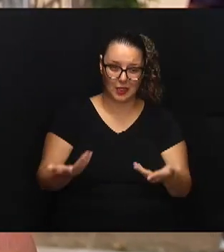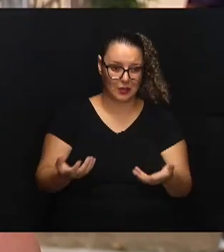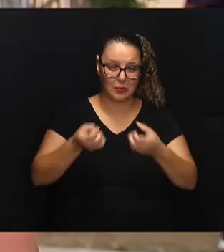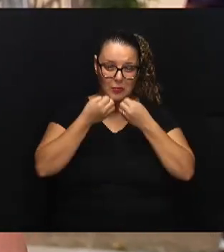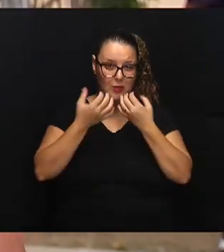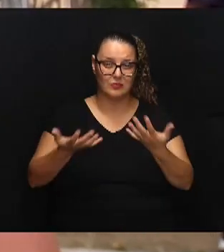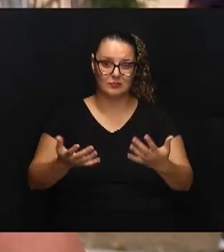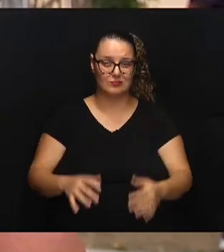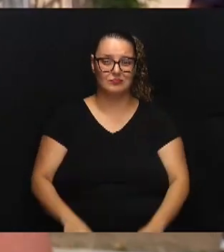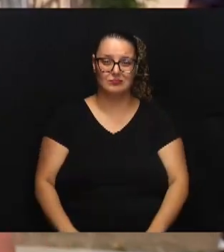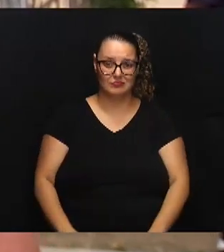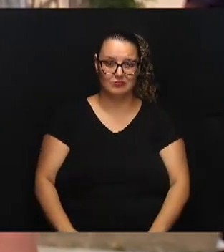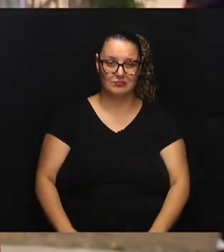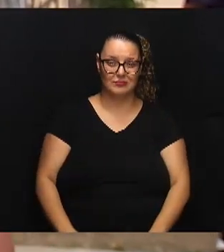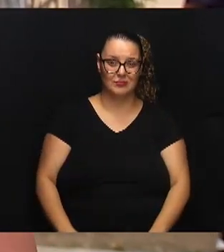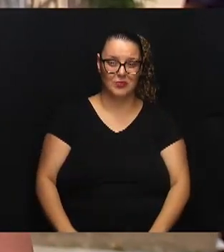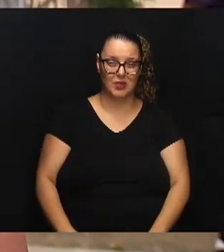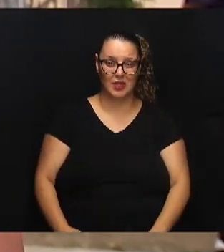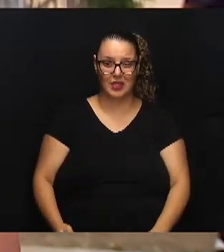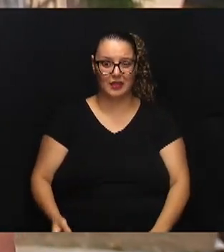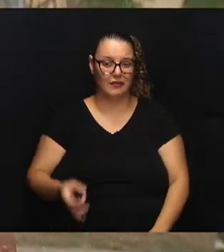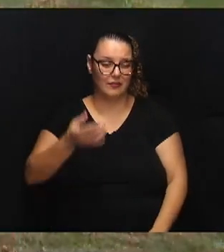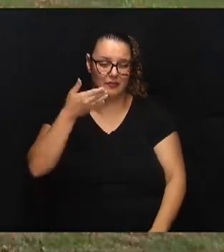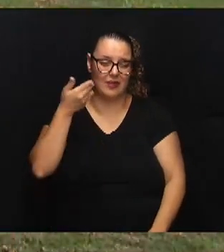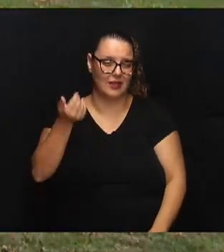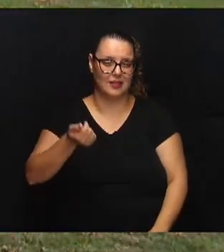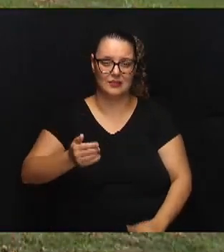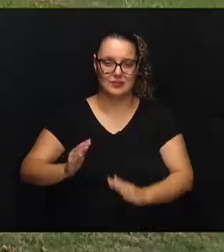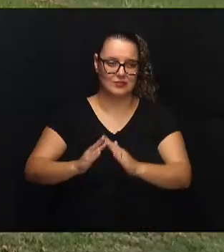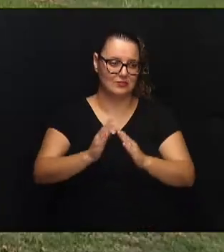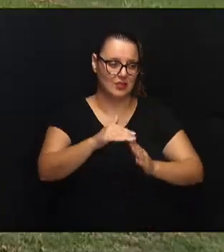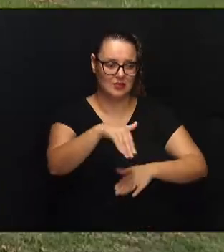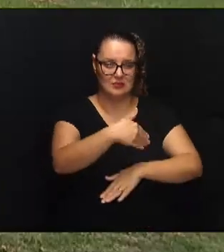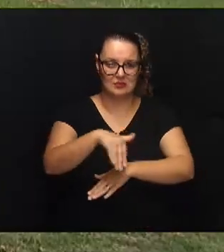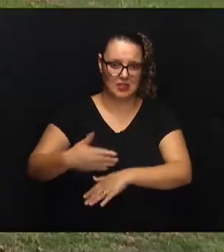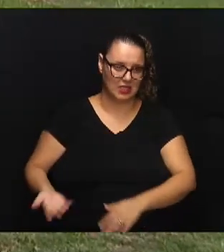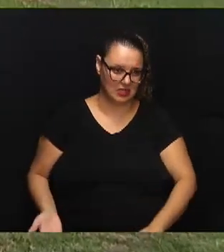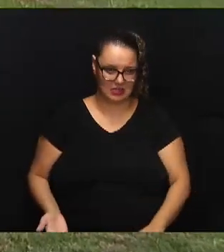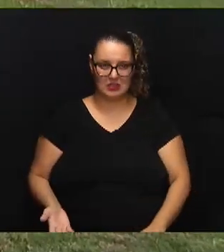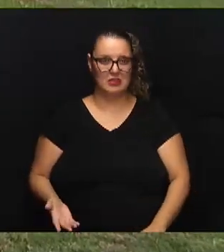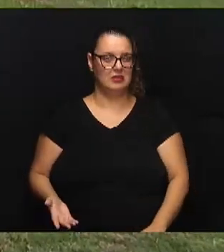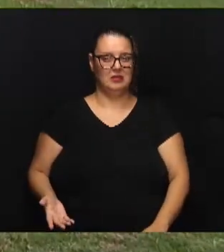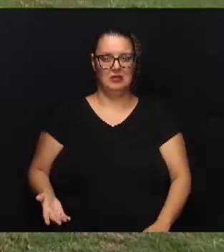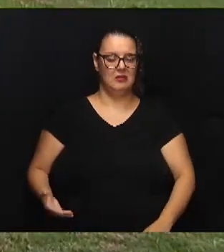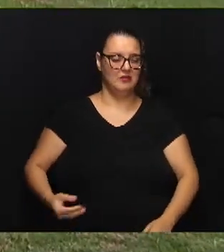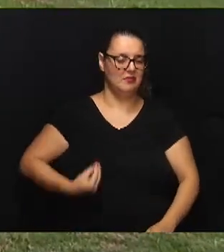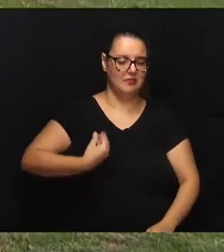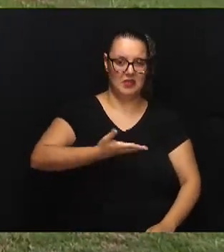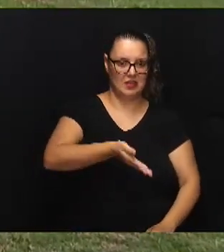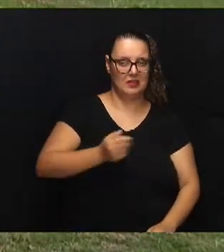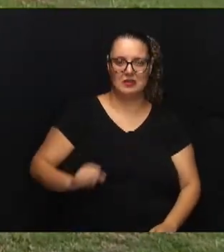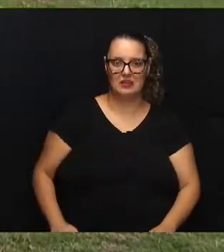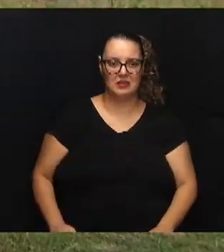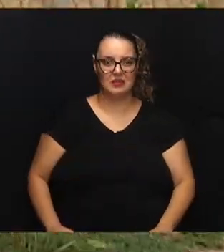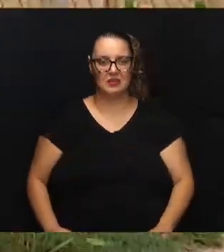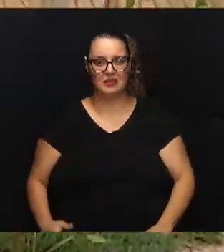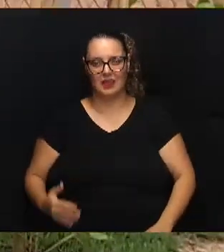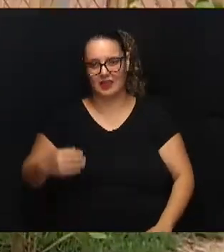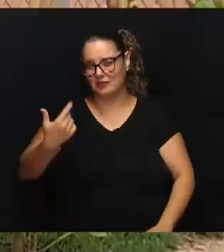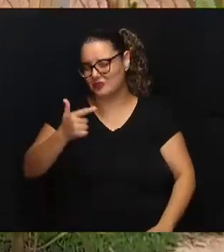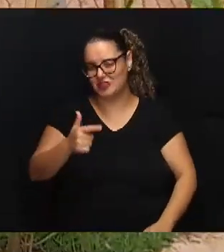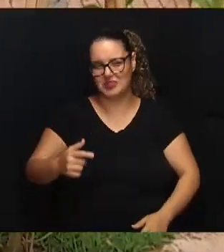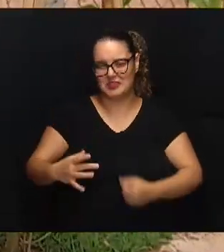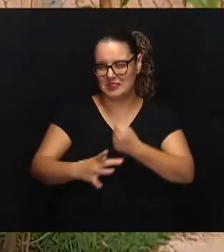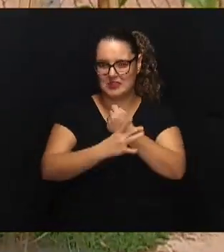ficava assim, era muito propício para morador de rua, usadores de droga e tal, ficava aqui nesse lugar. E que agora tem essa praça linda aqui,